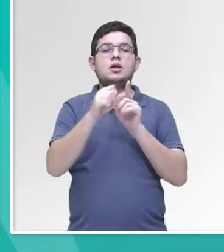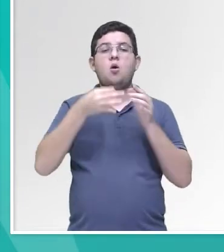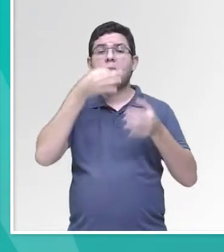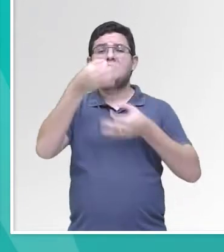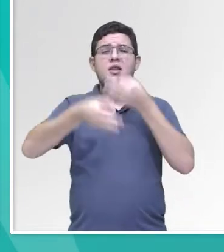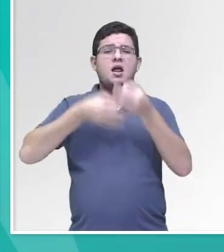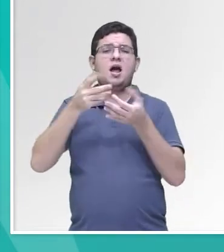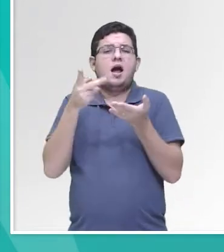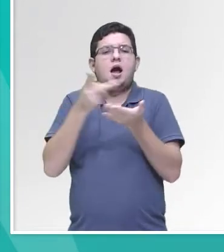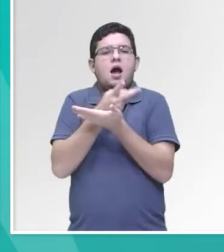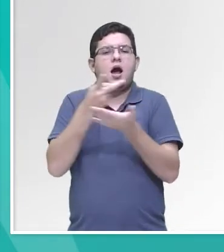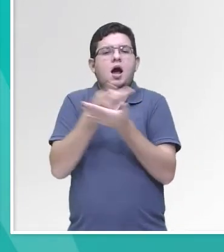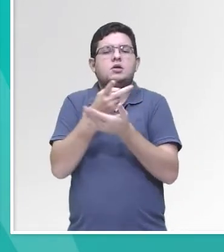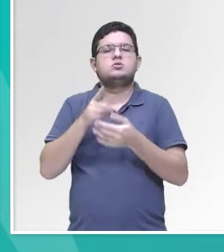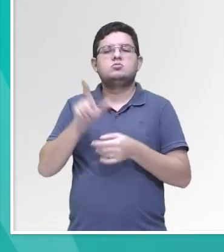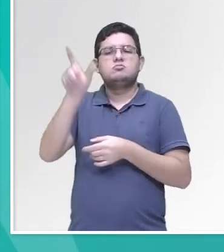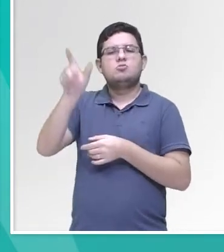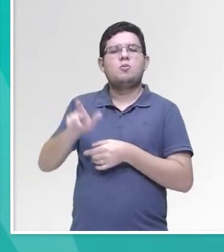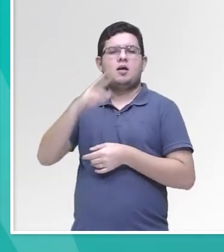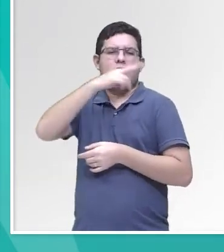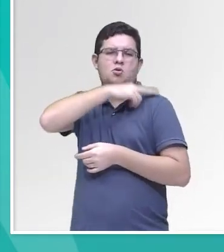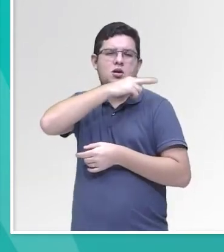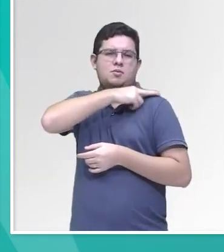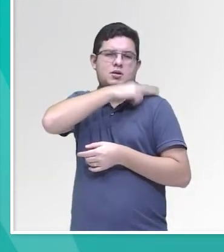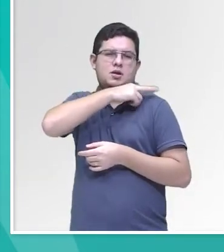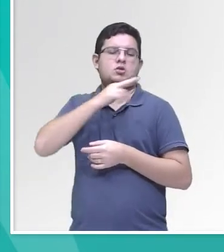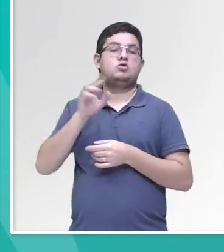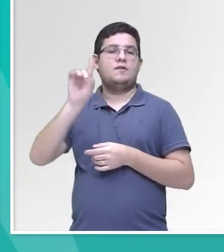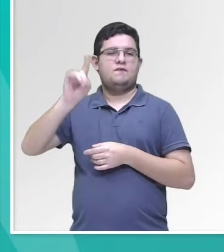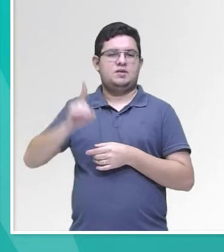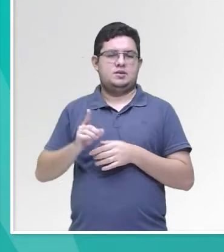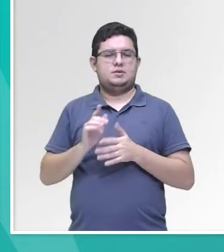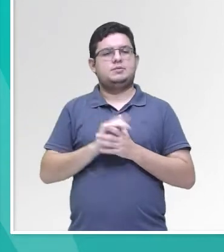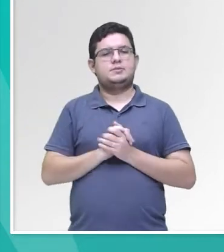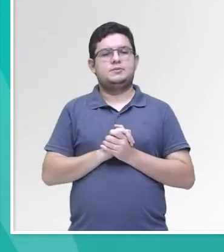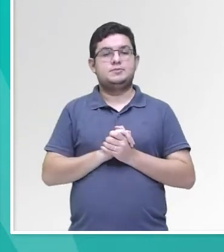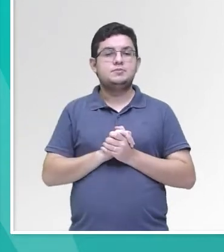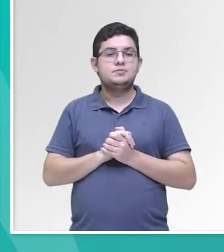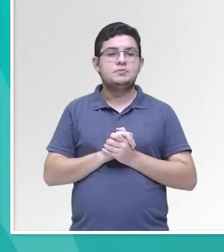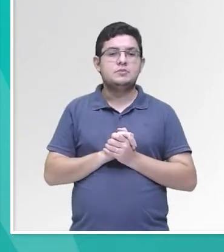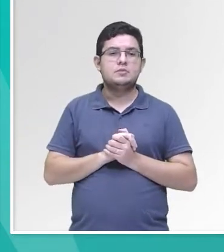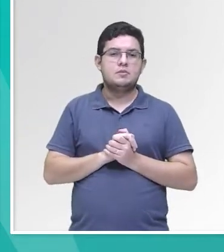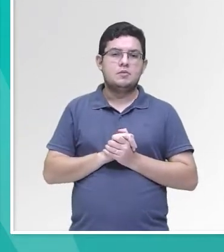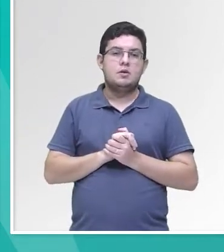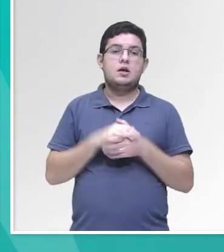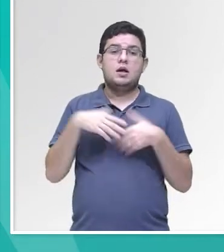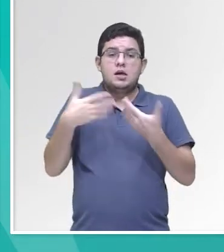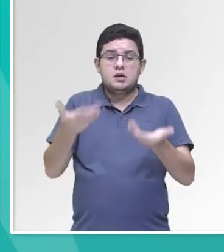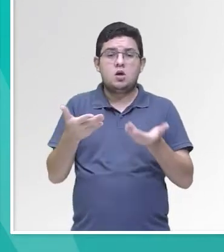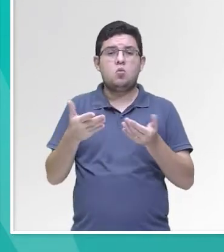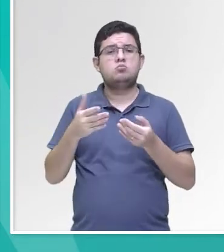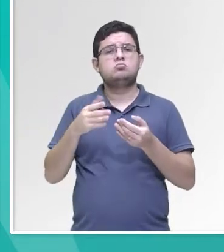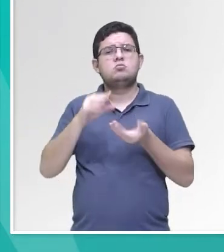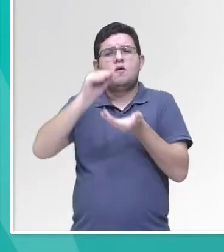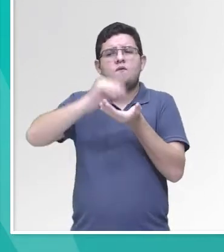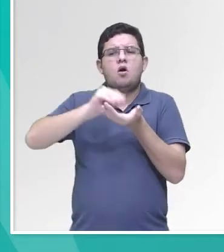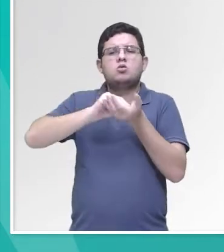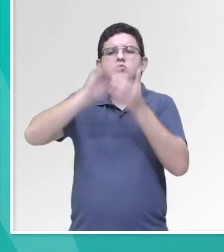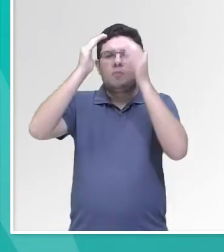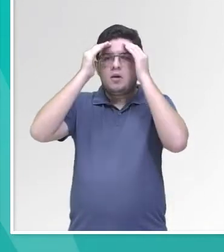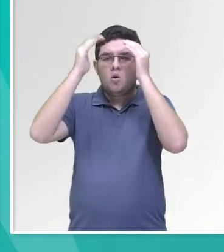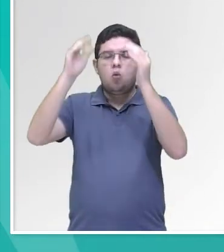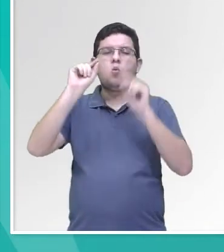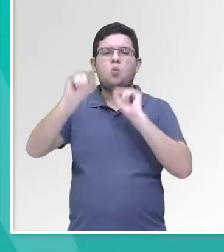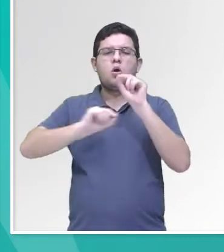do papel social do portador de deficiências. Como consequência do descumprimento dos deveres constitucionais do Estado,